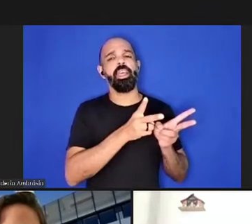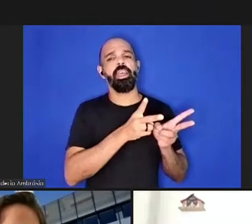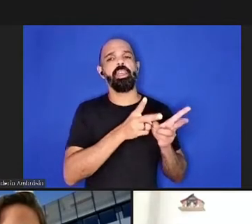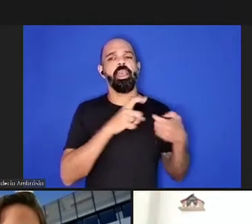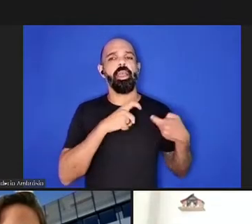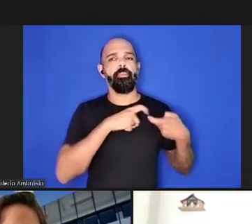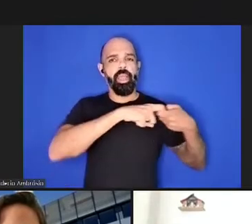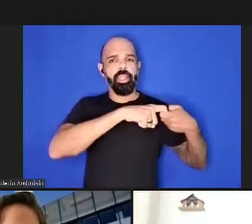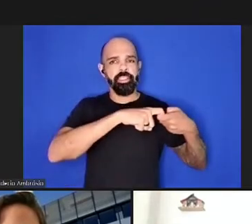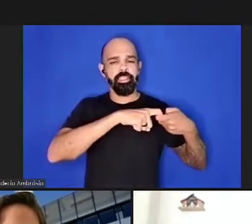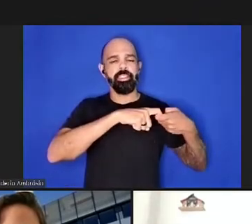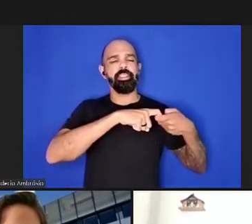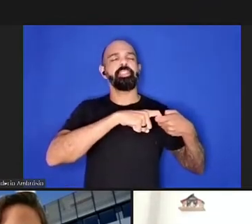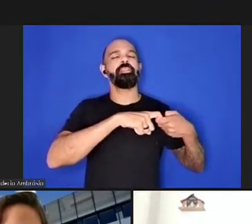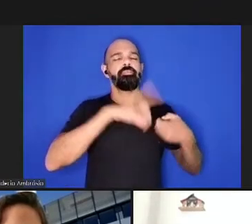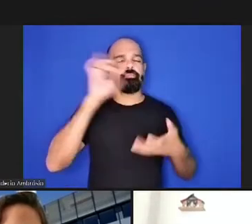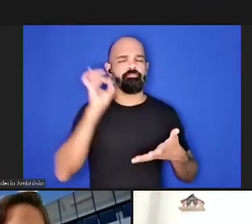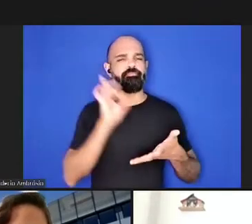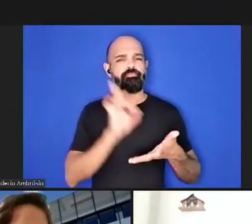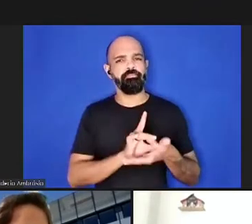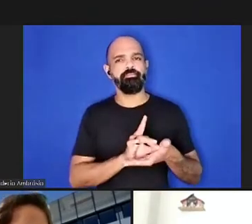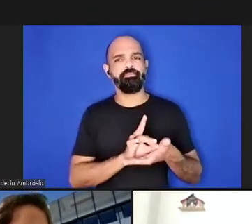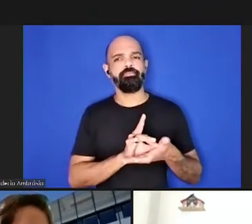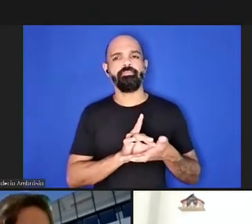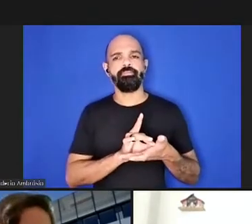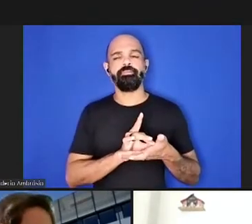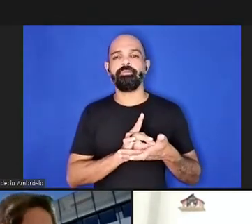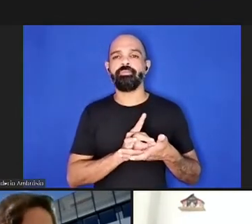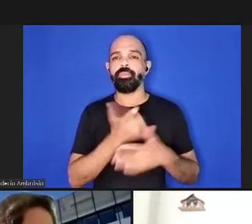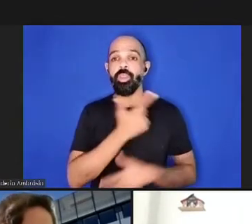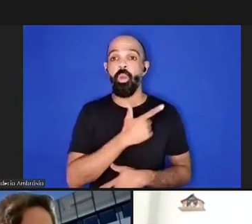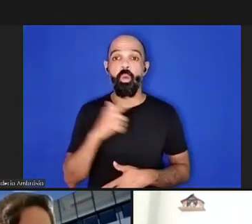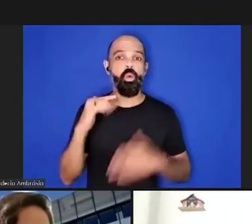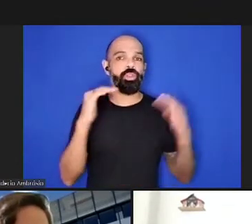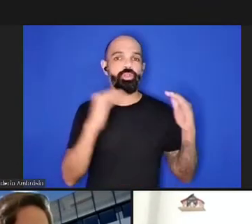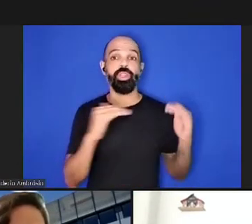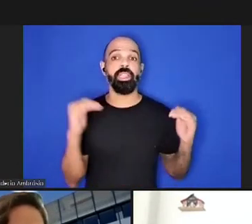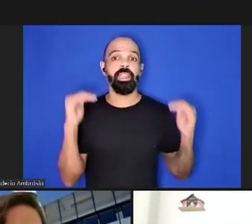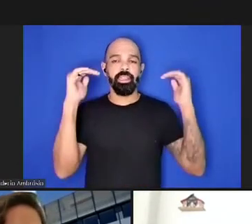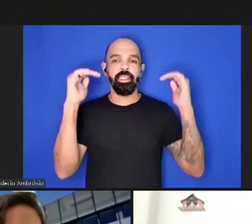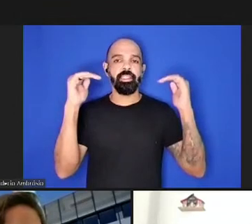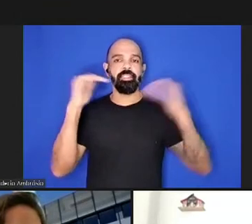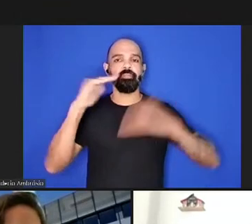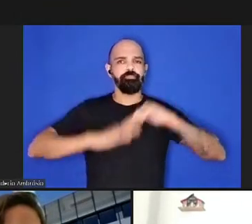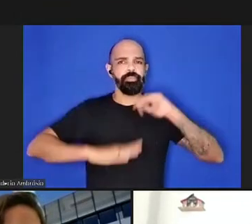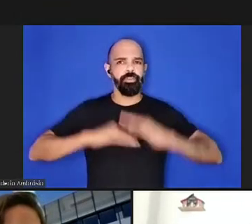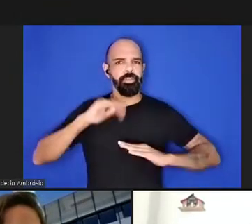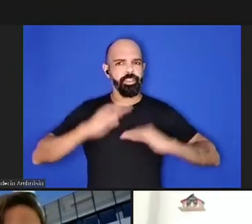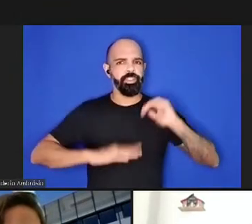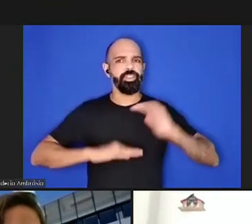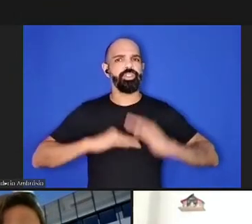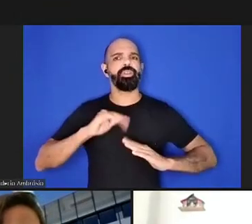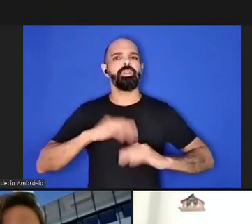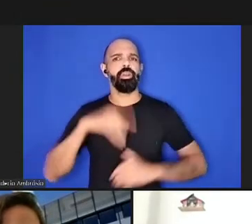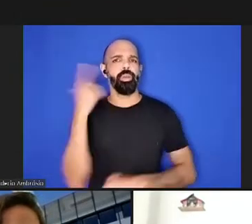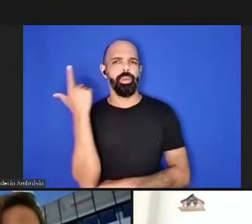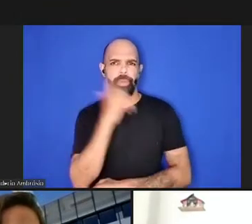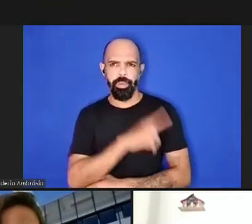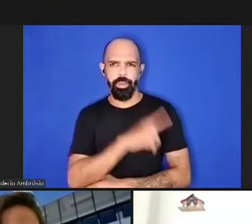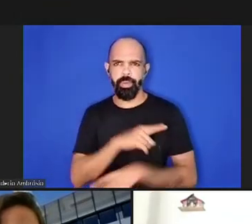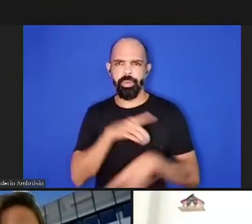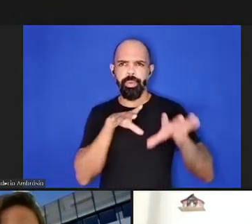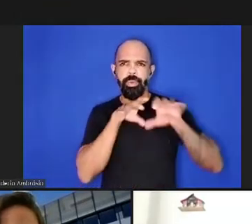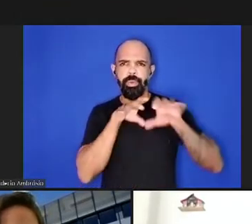parceria, é realmente um outro nível de profissionais que conseguem ser